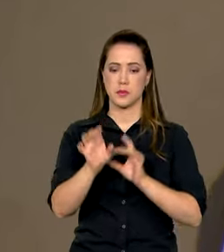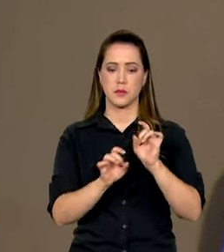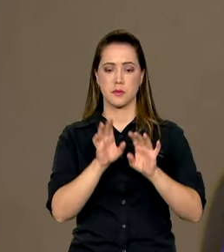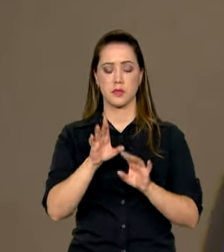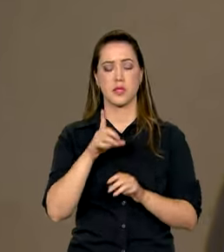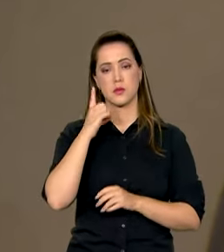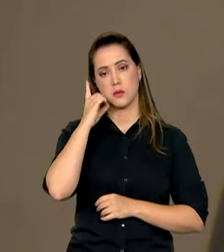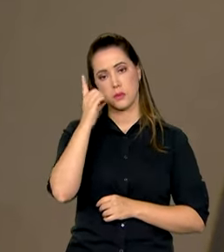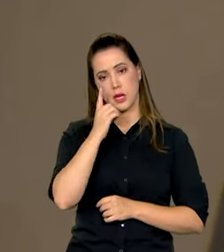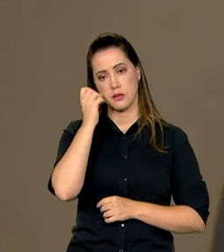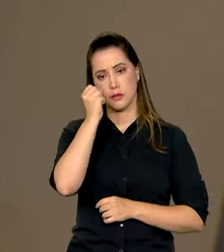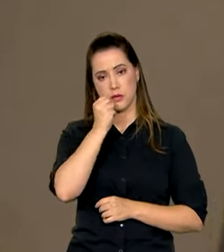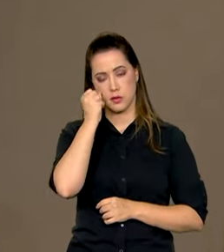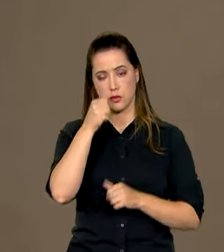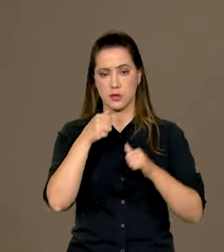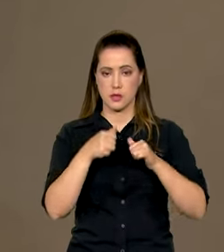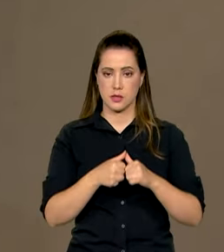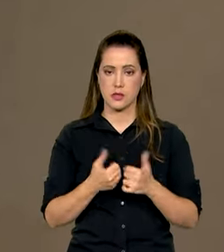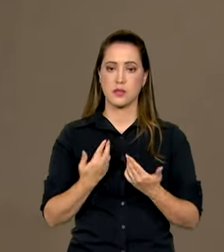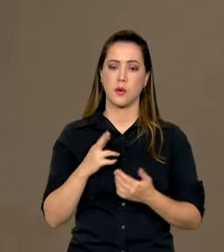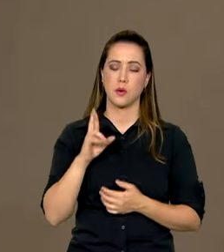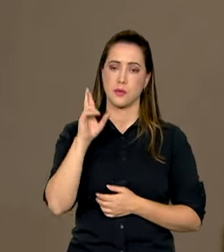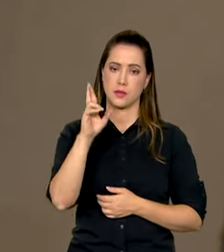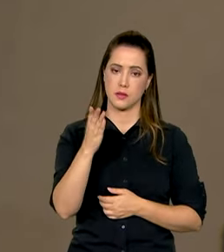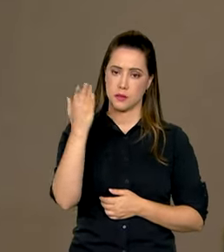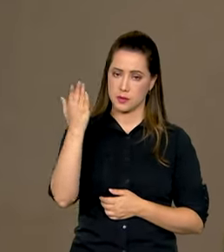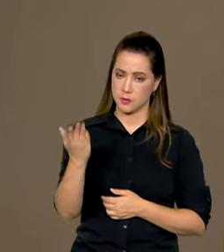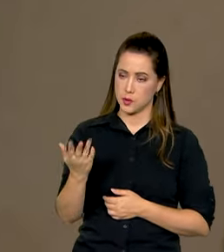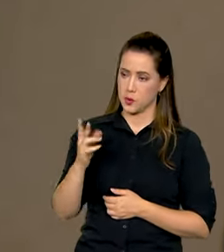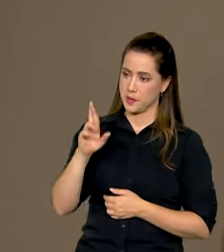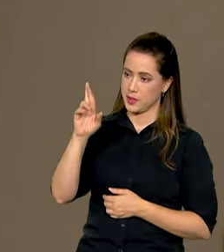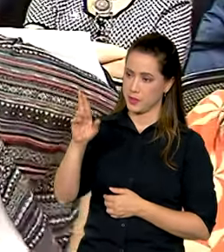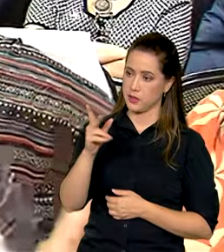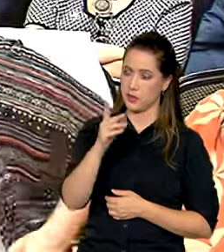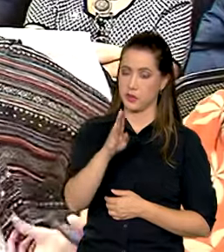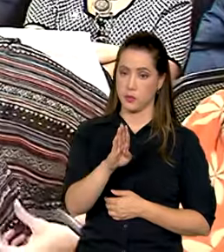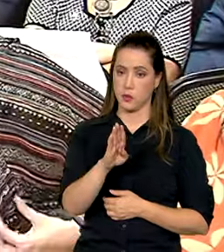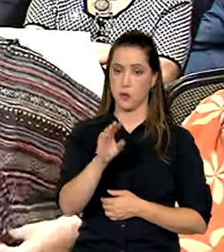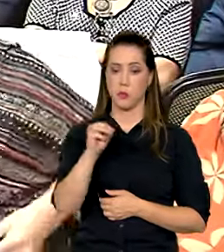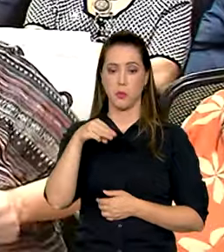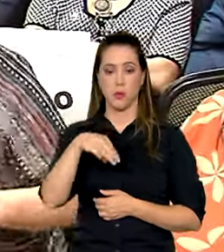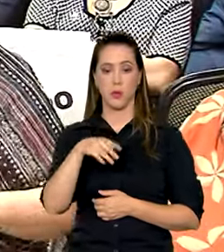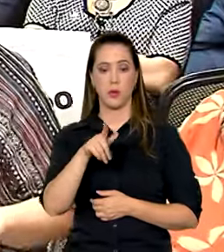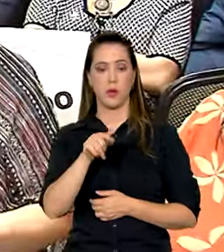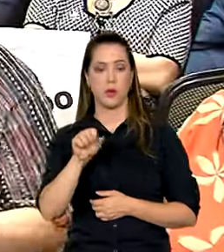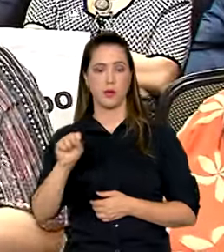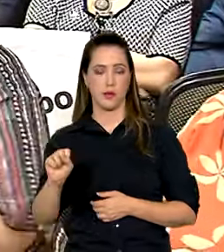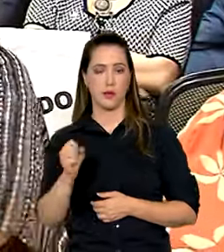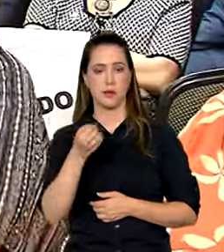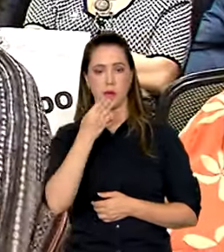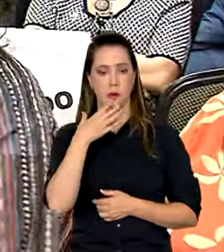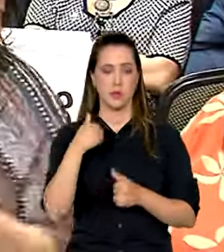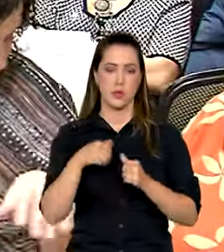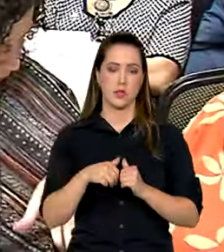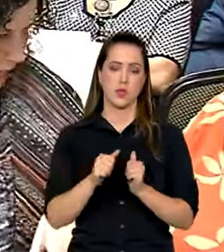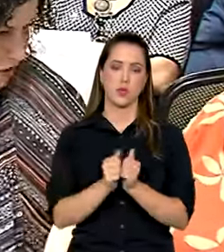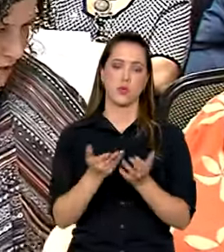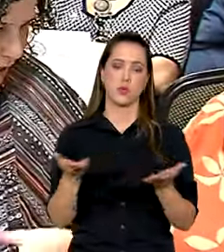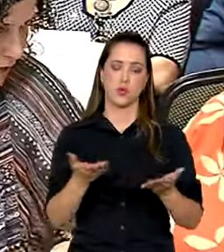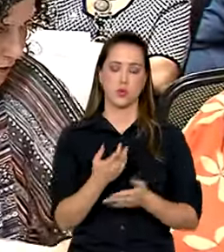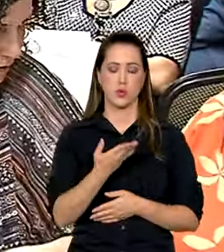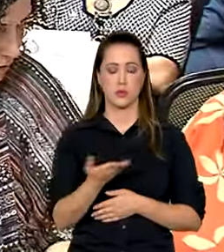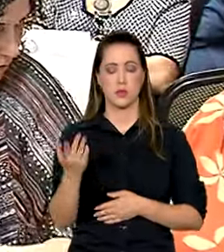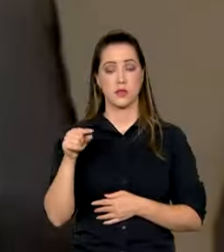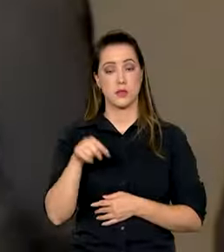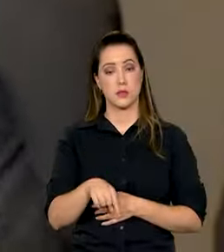os parlamentares aqui presentes, na pessoa do deputado Bongás. Muito bom estar com vocês aqui neste momento hoje, deputado